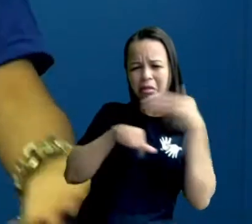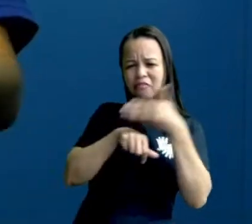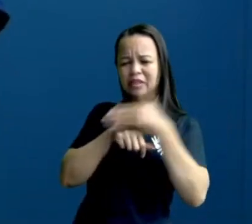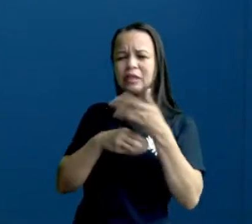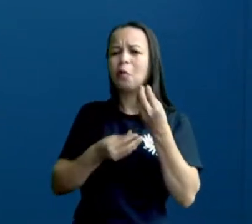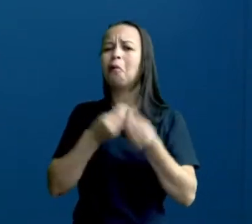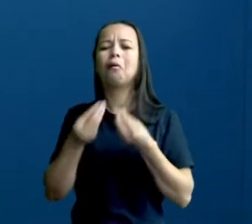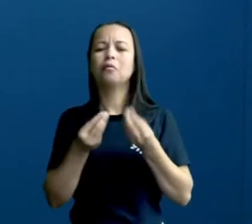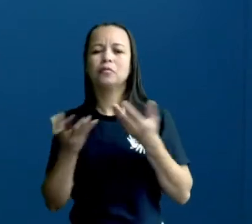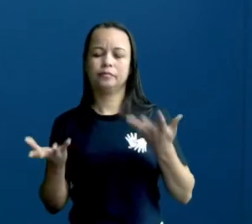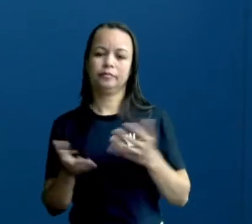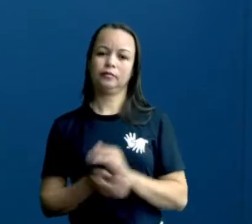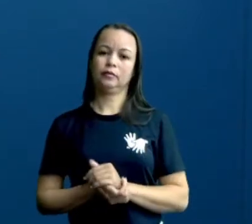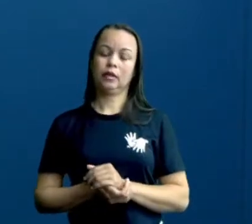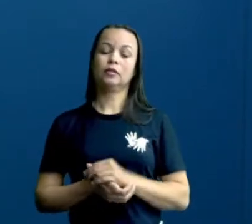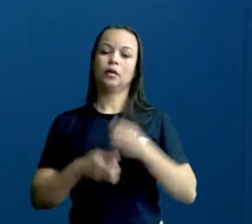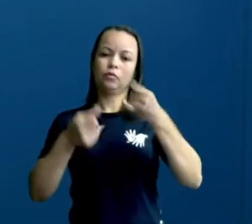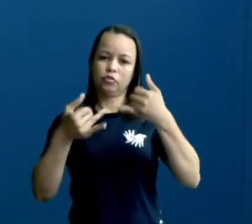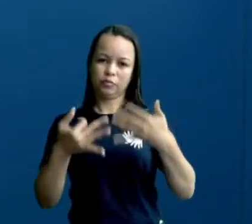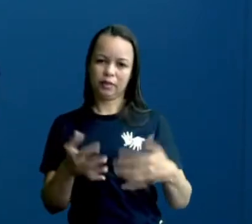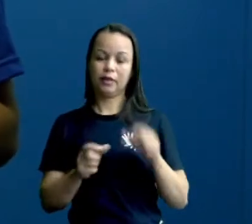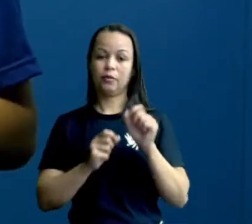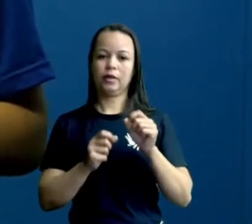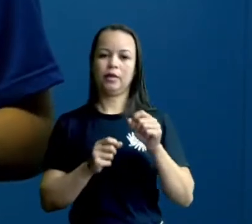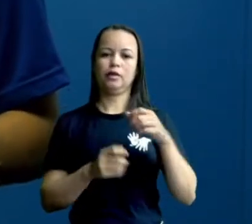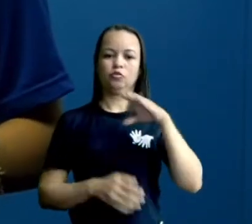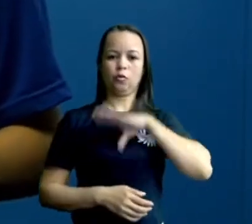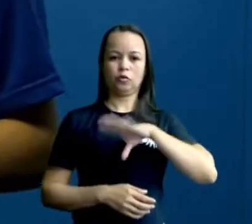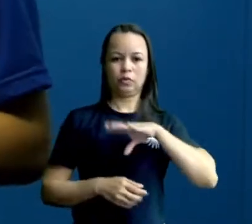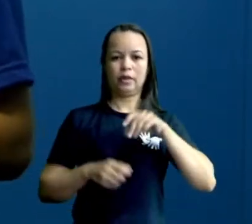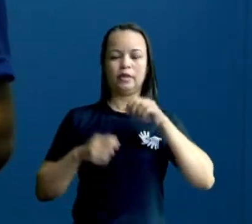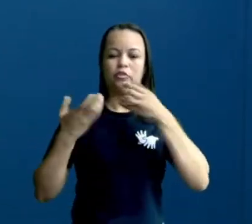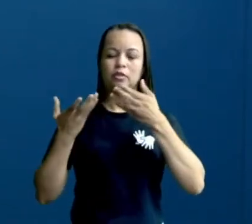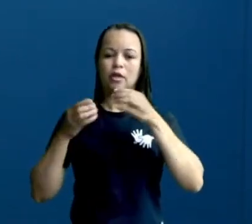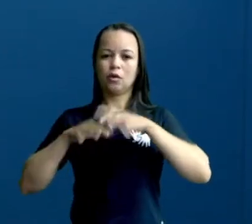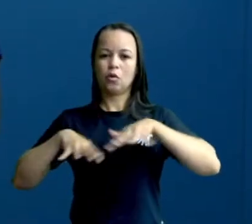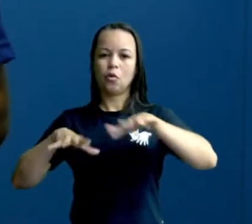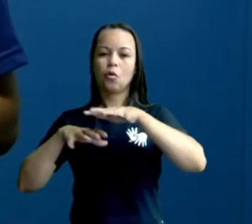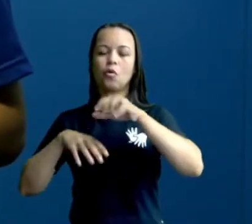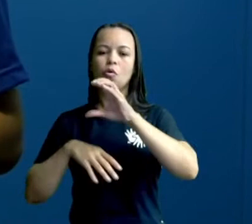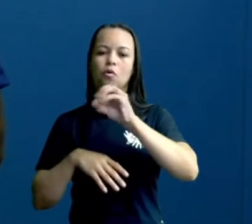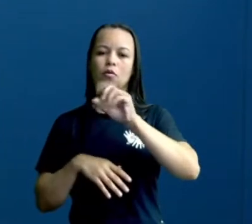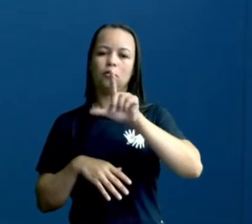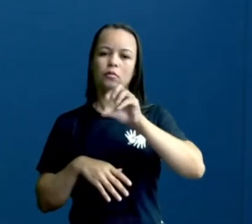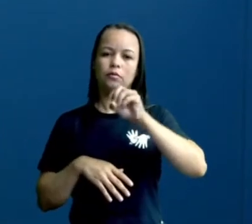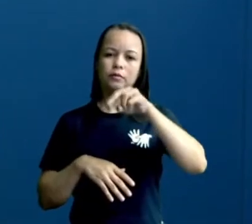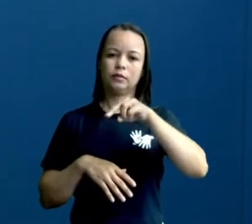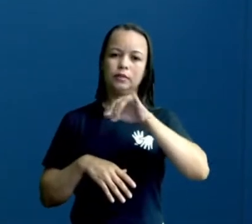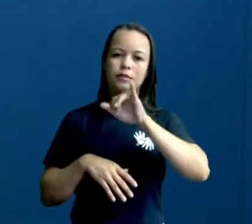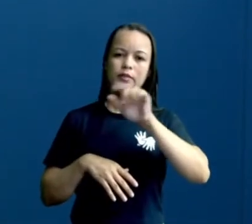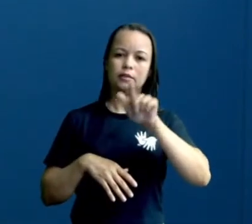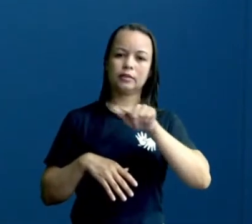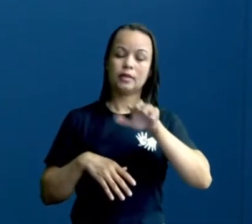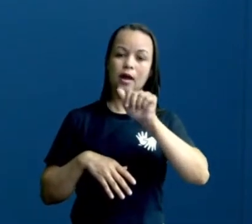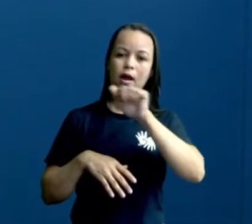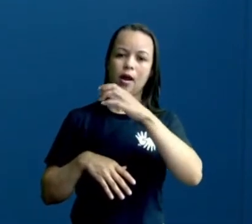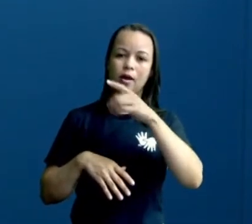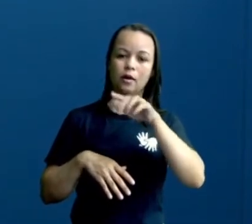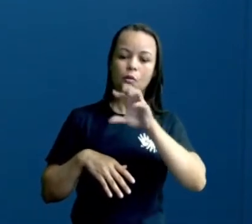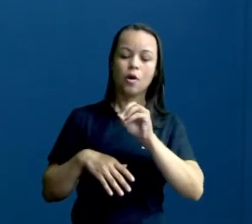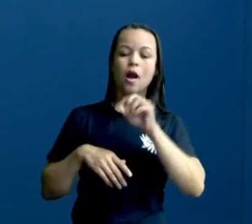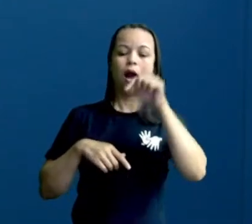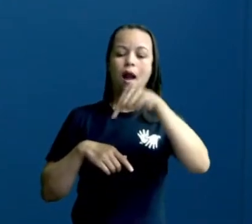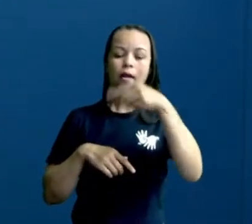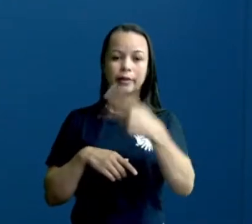né? Colonizaram aqui, tudinho, bonitinho, etc e tal. Mas depois de um tempo, os holandeses vieram. Teve uma quebra